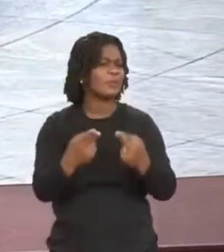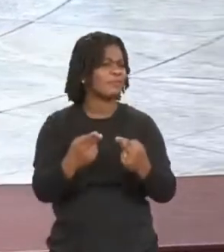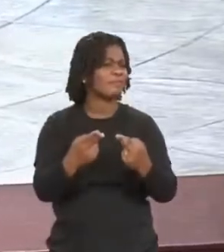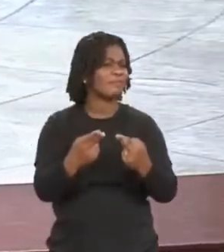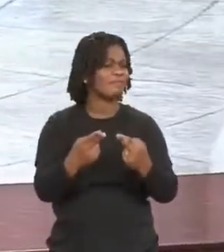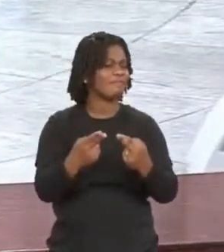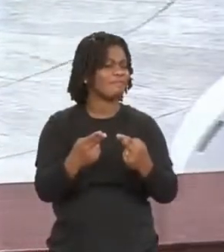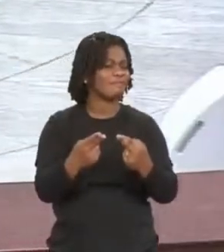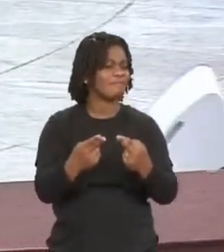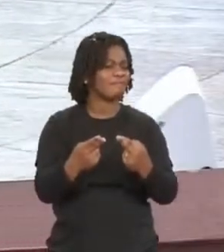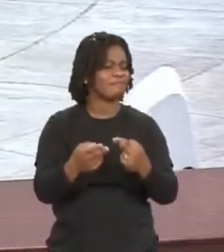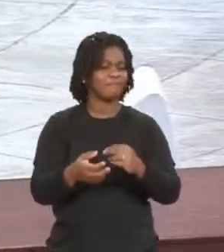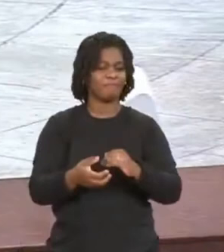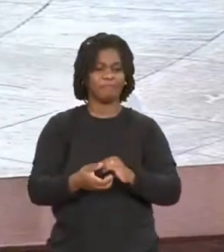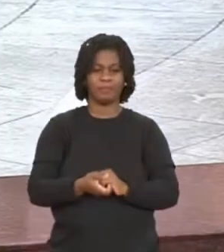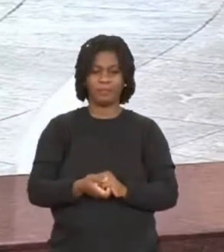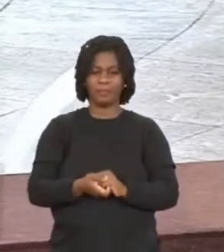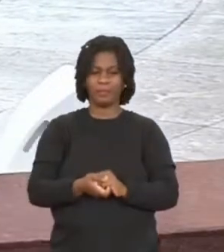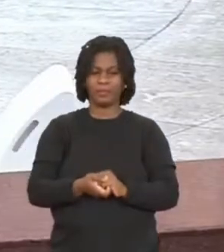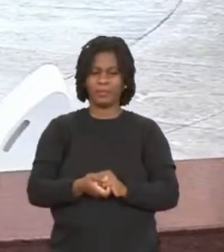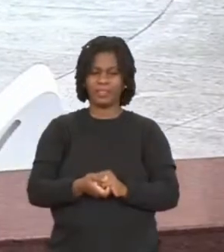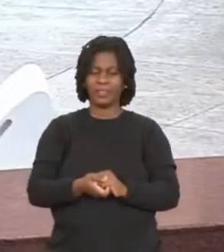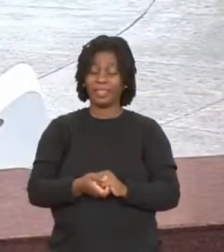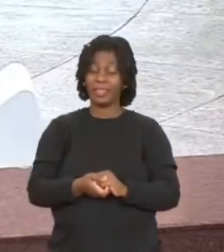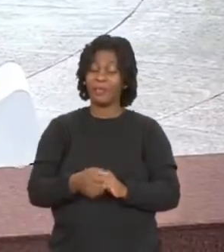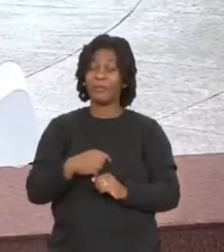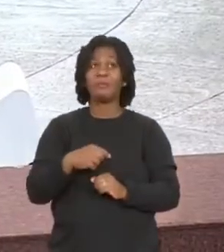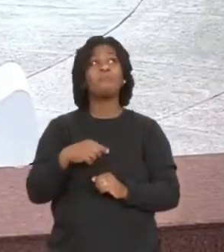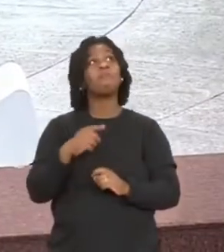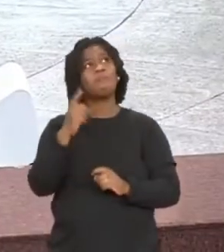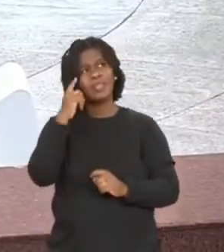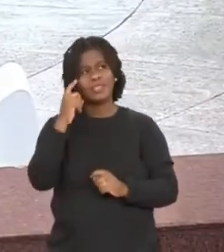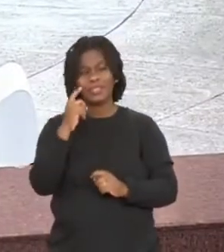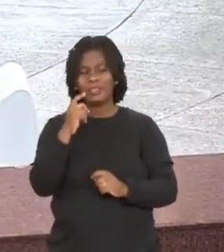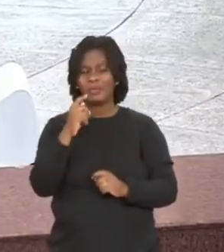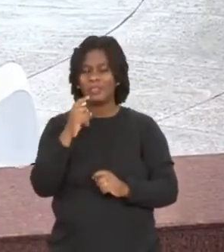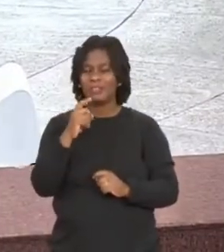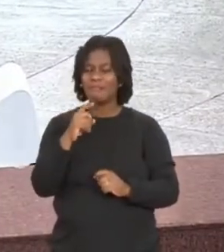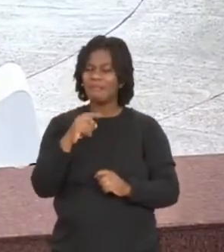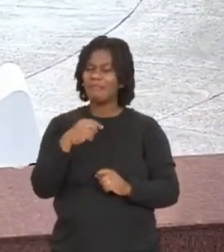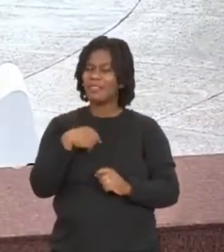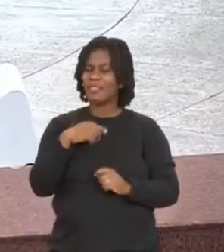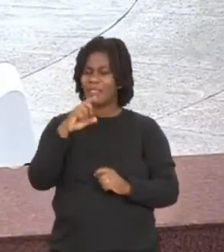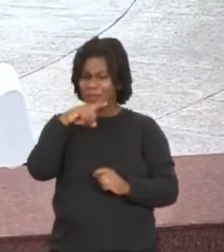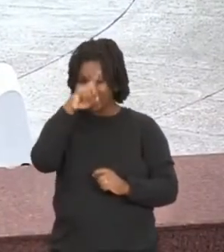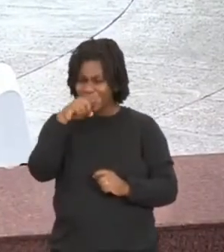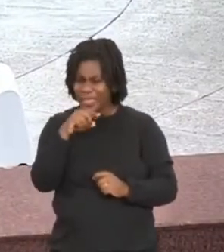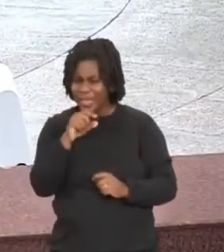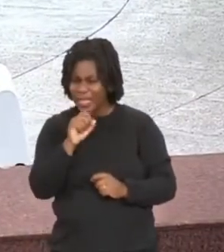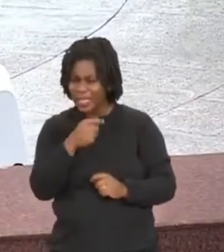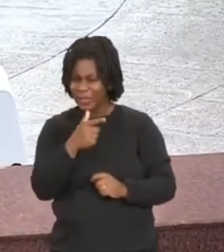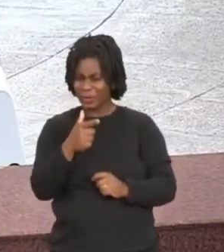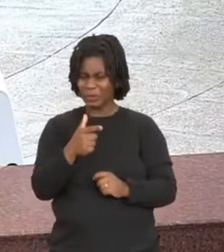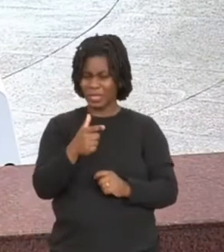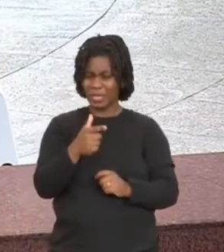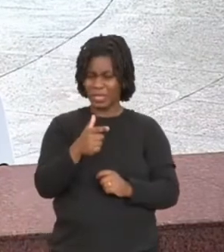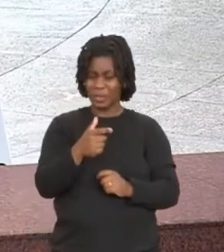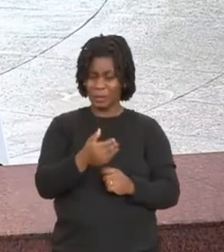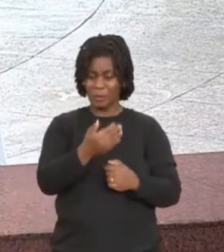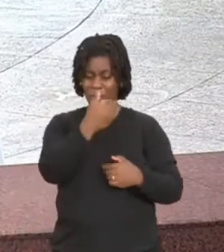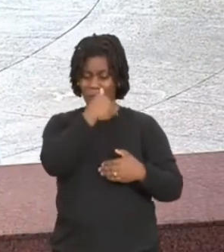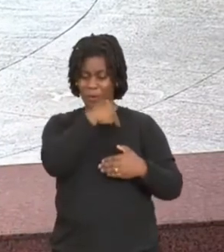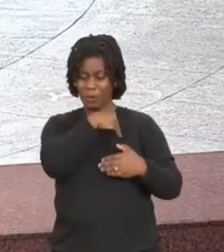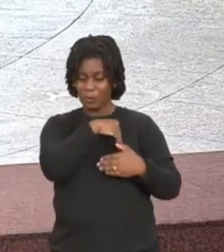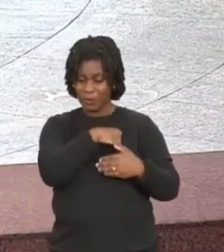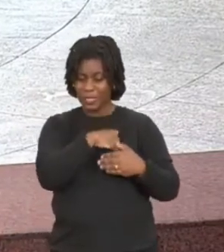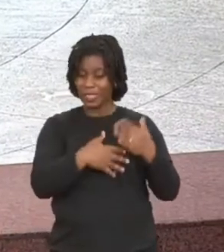Será que não tem um Jacó dentro de você que precisa morrer? Será que não tem algo em